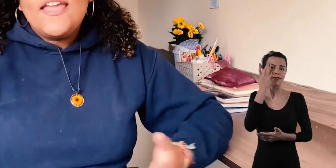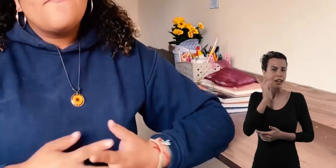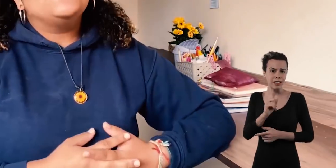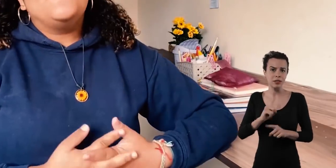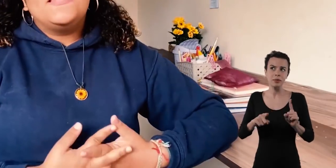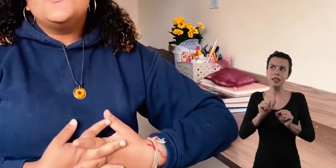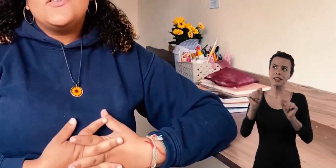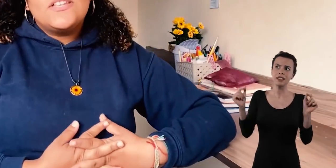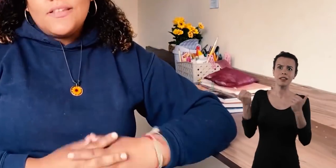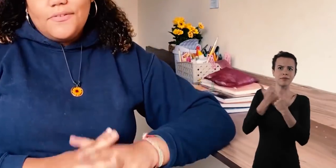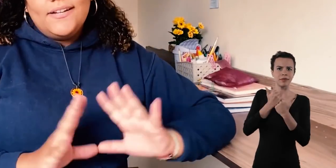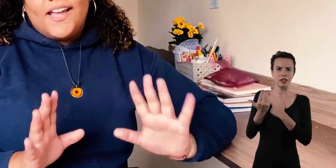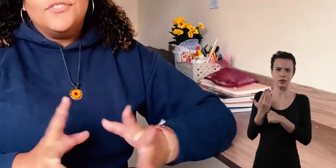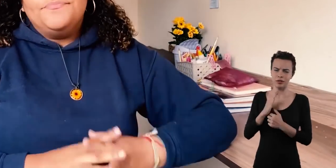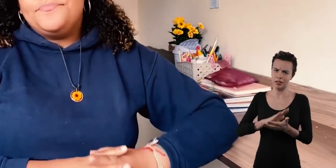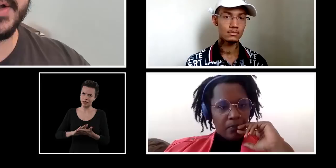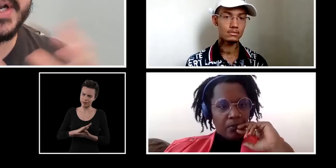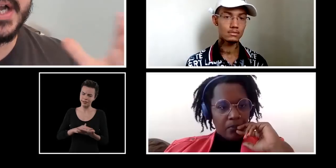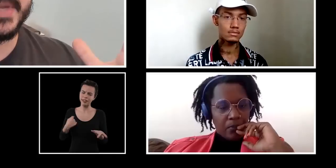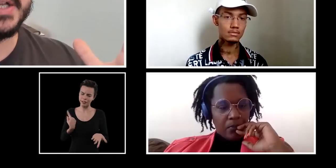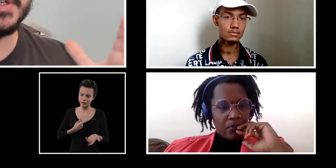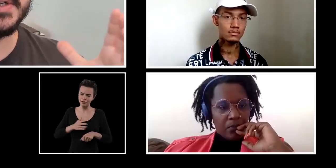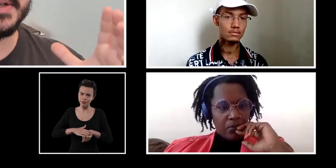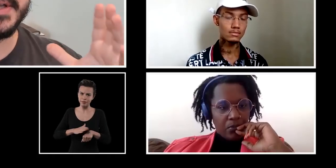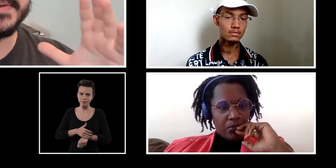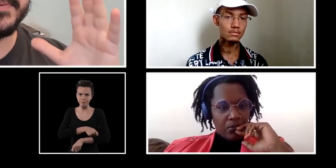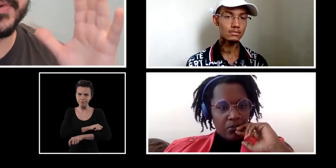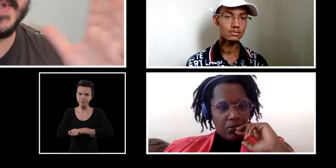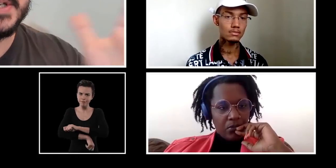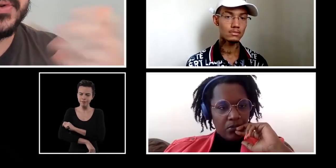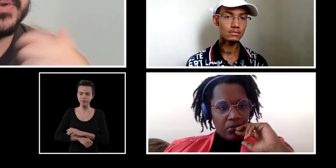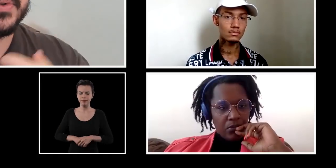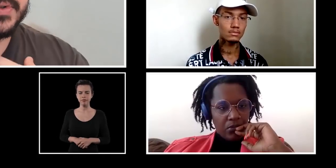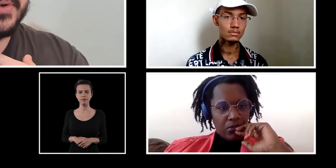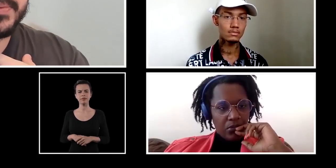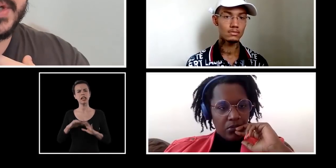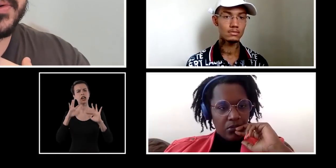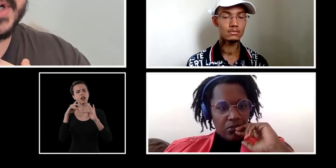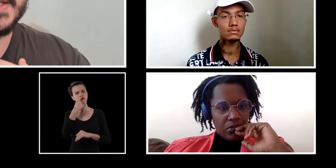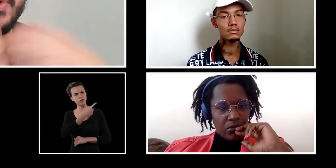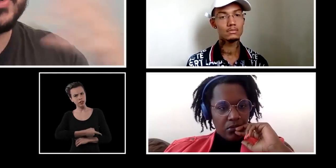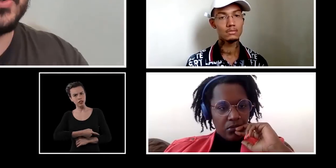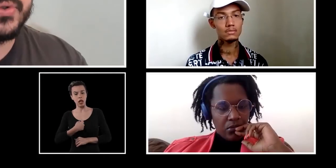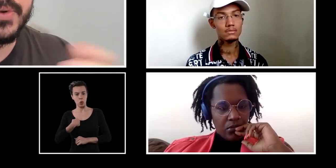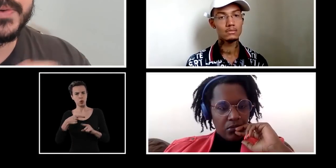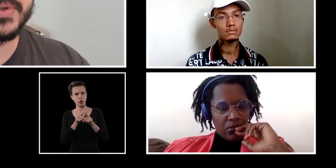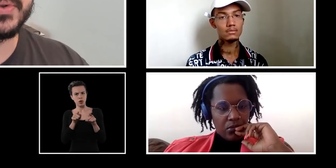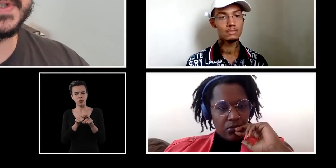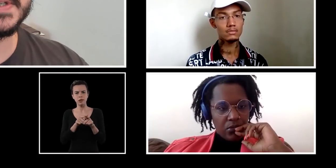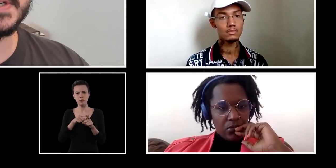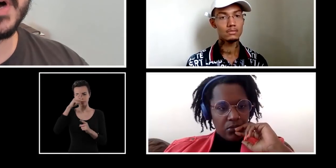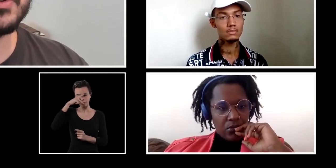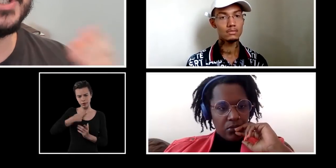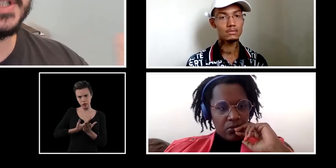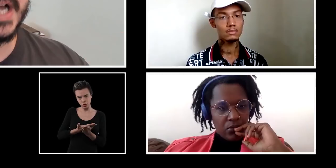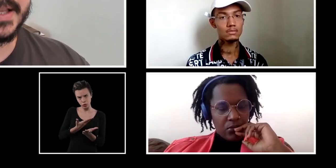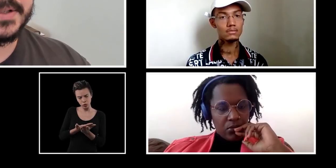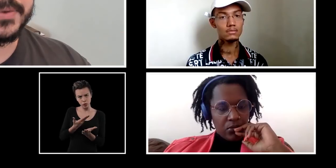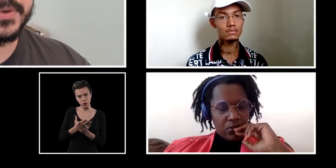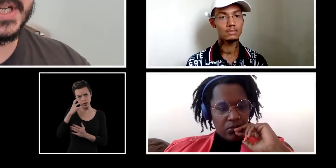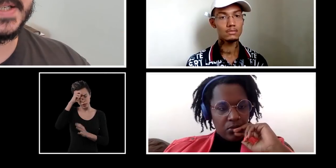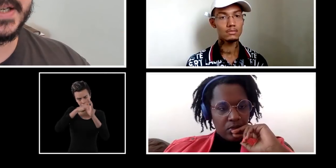fazer, porque ninguém vai fazer pela gente essa verdade. Teoricamente, vocês todos, eu me incluo, né? Nós todos somos pessoas que são